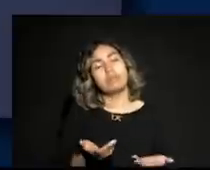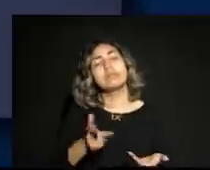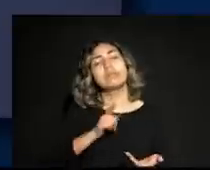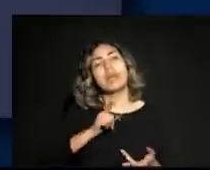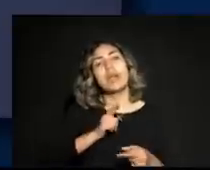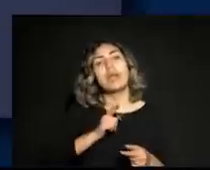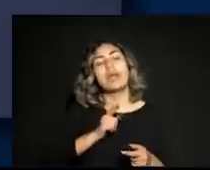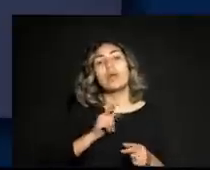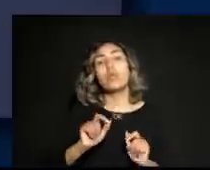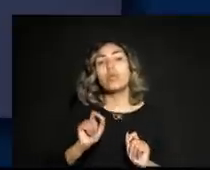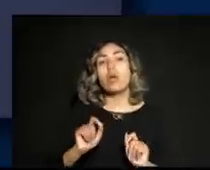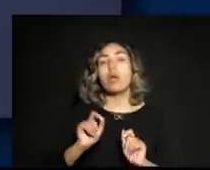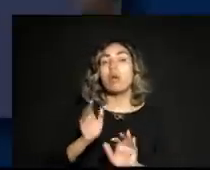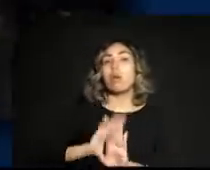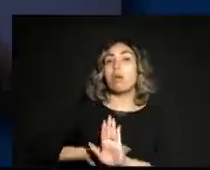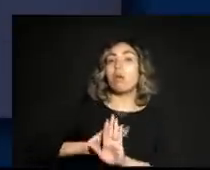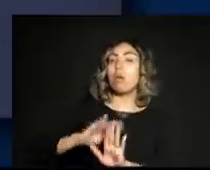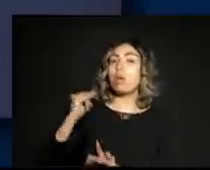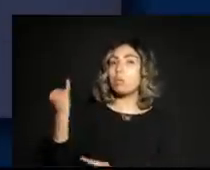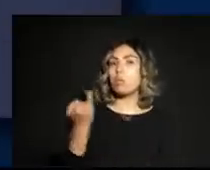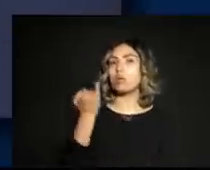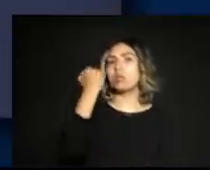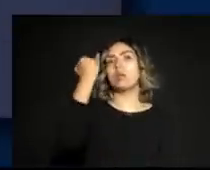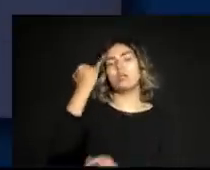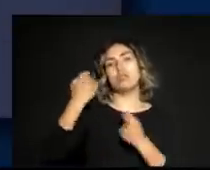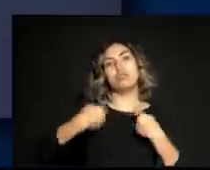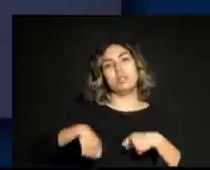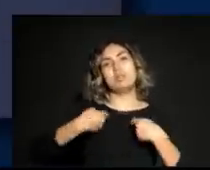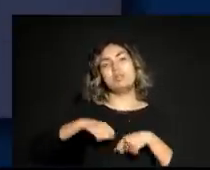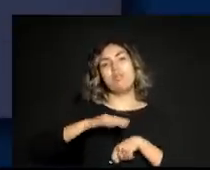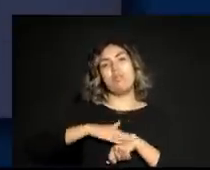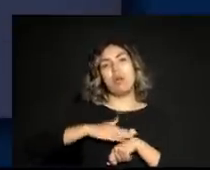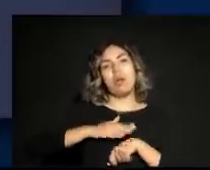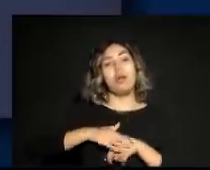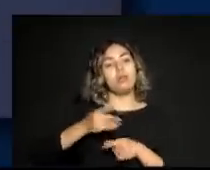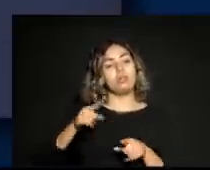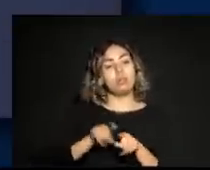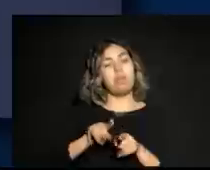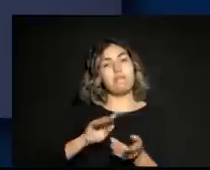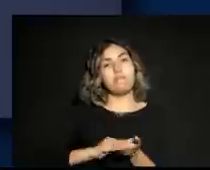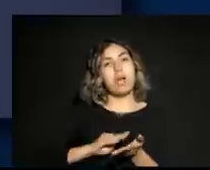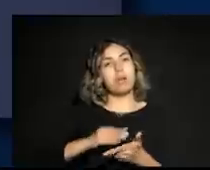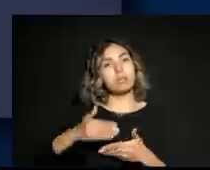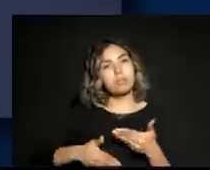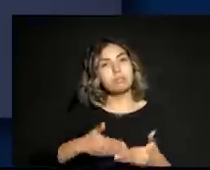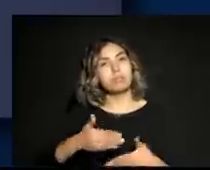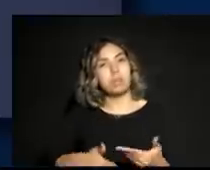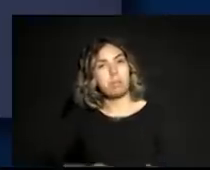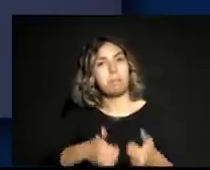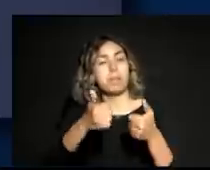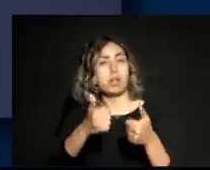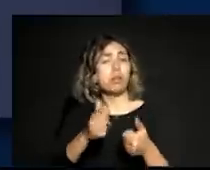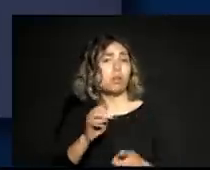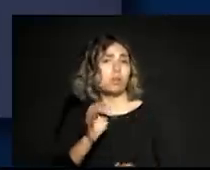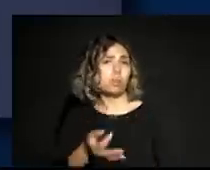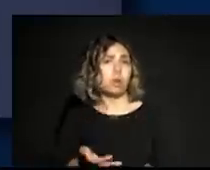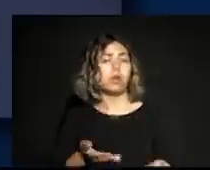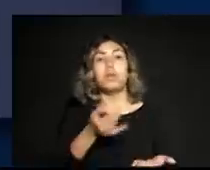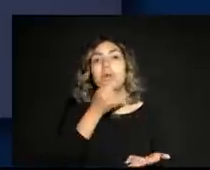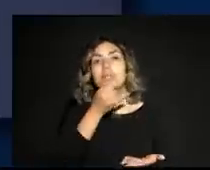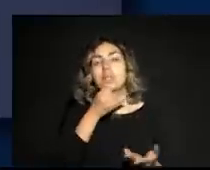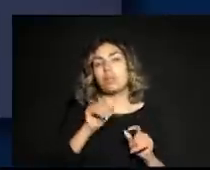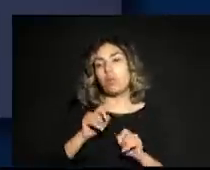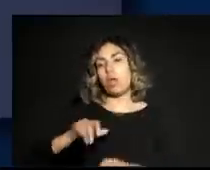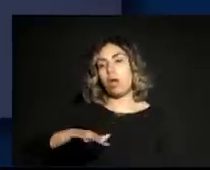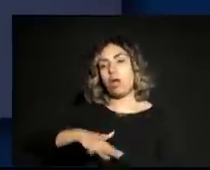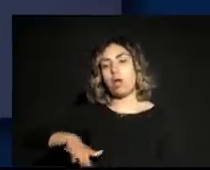mais importante tão importante quanto que talvez a gente tenha muito a melhorar né Por